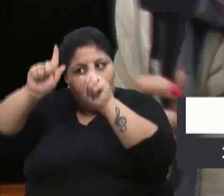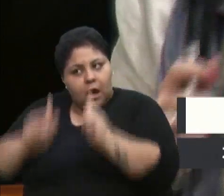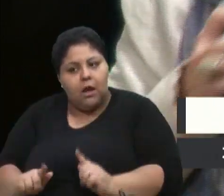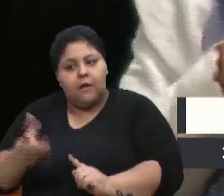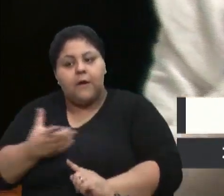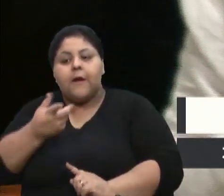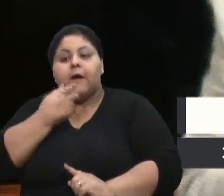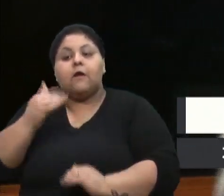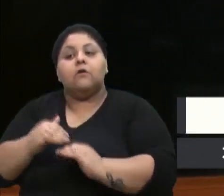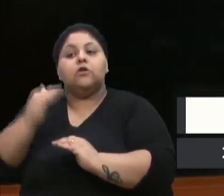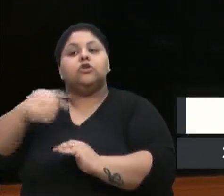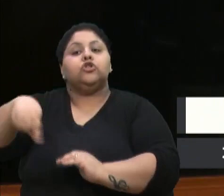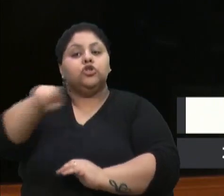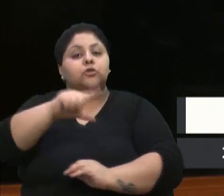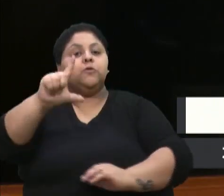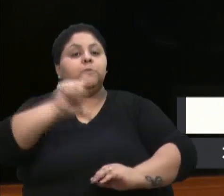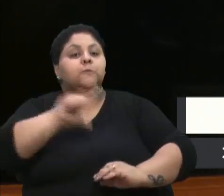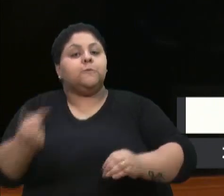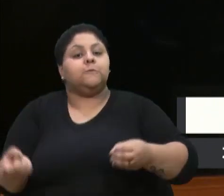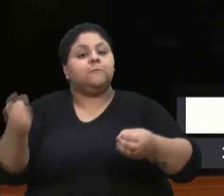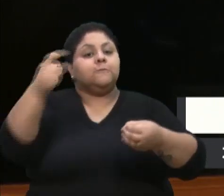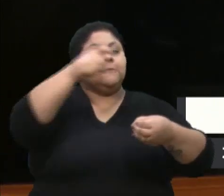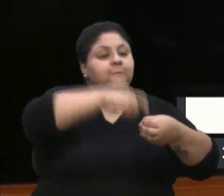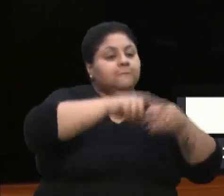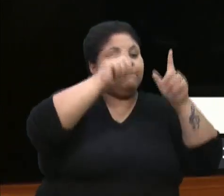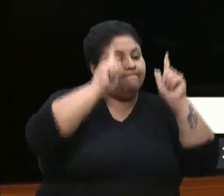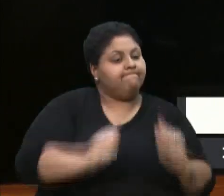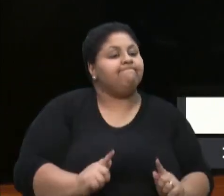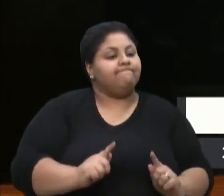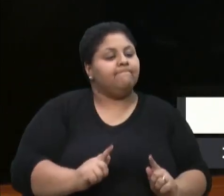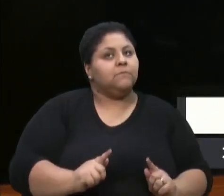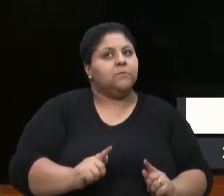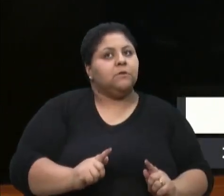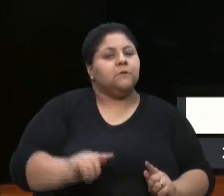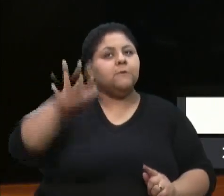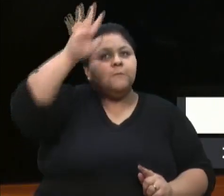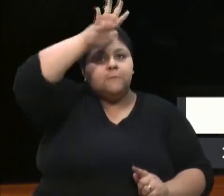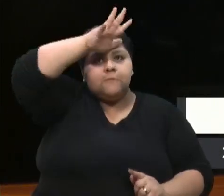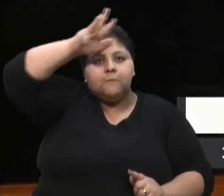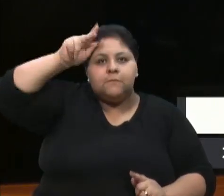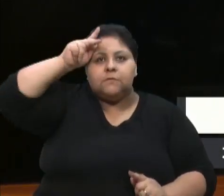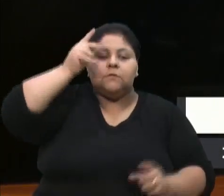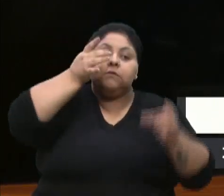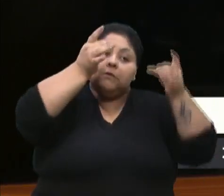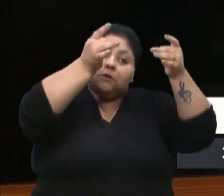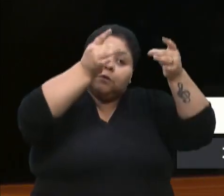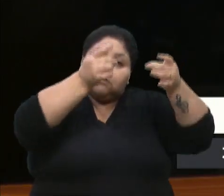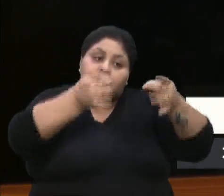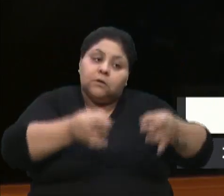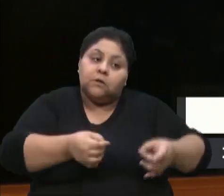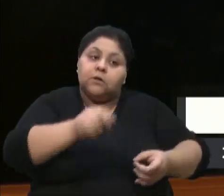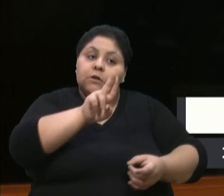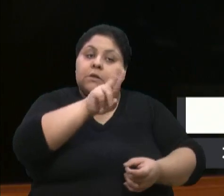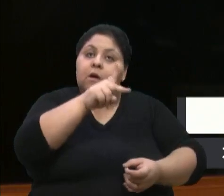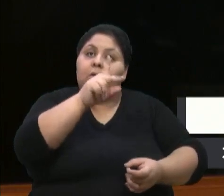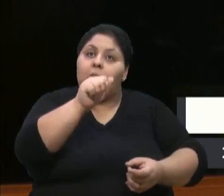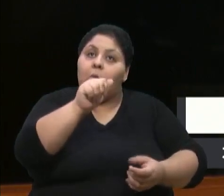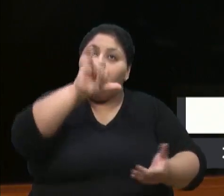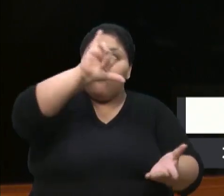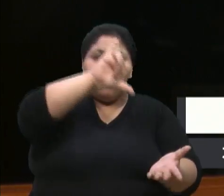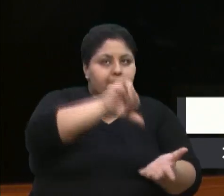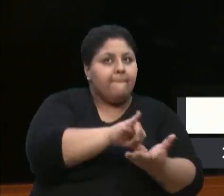mais, nós temos que voltar a uma gestão municipalizada, especialmente na UPA Central.